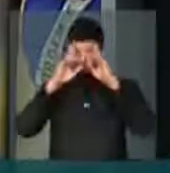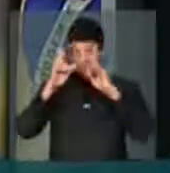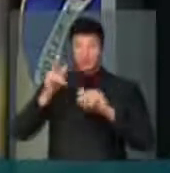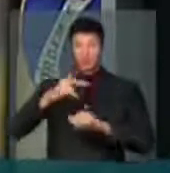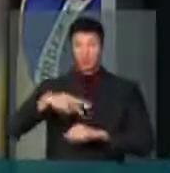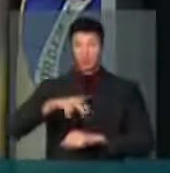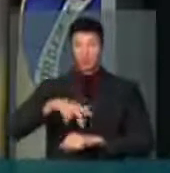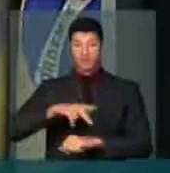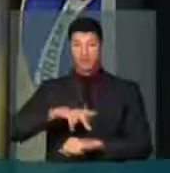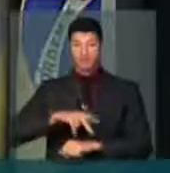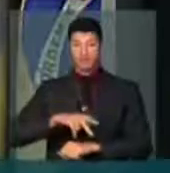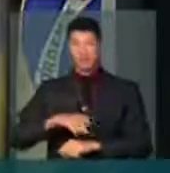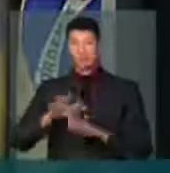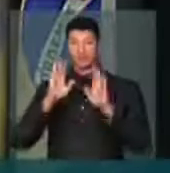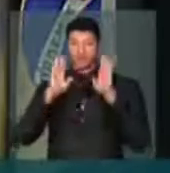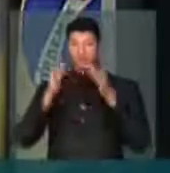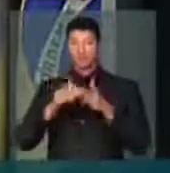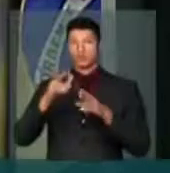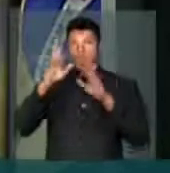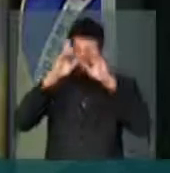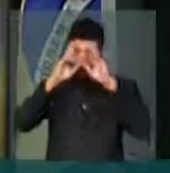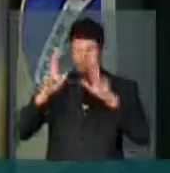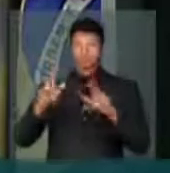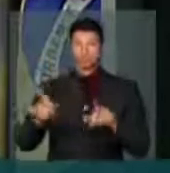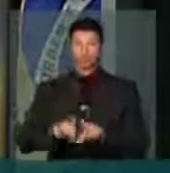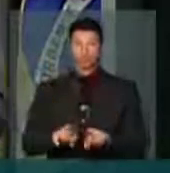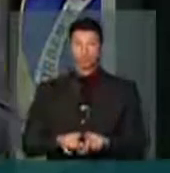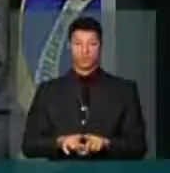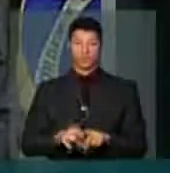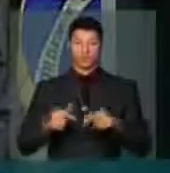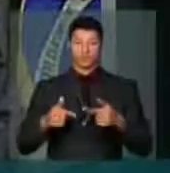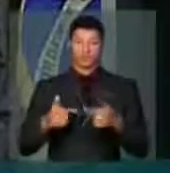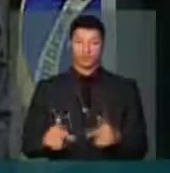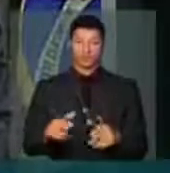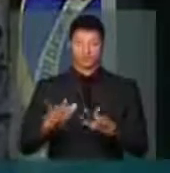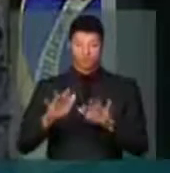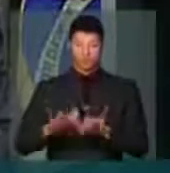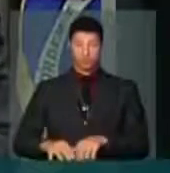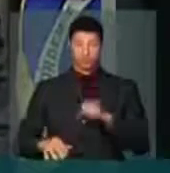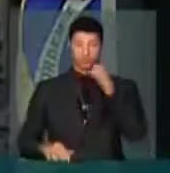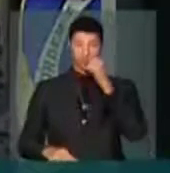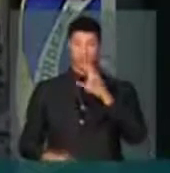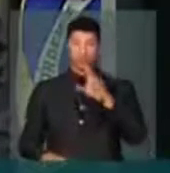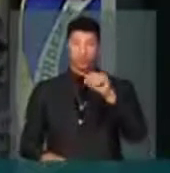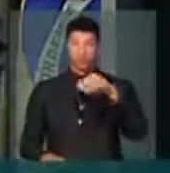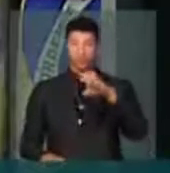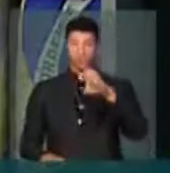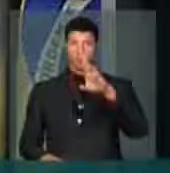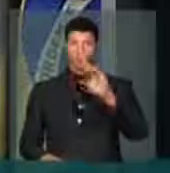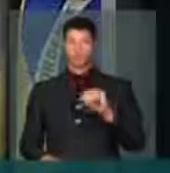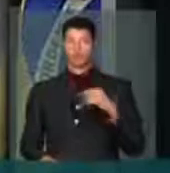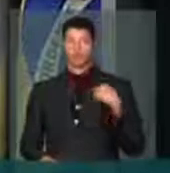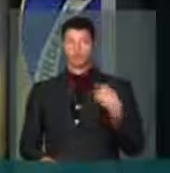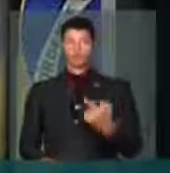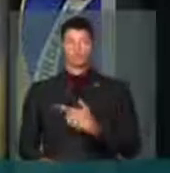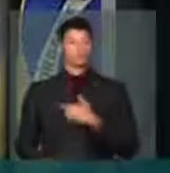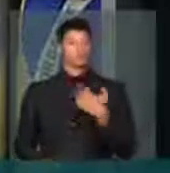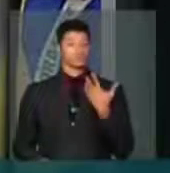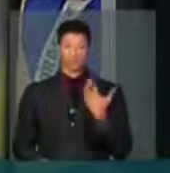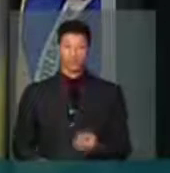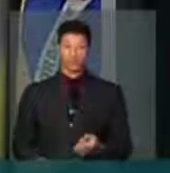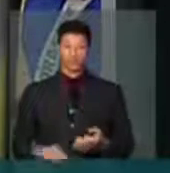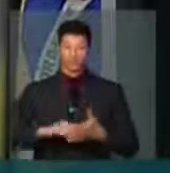ao país, num gesto de respeito também ao esforço do relator, senador Romero Jucá. Nós não